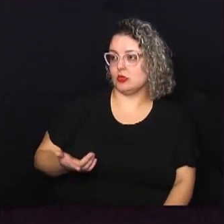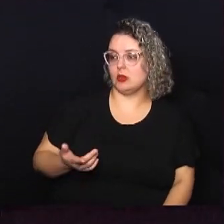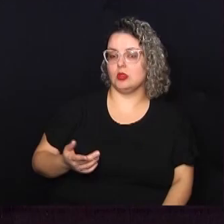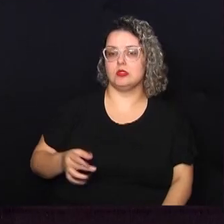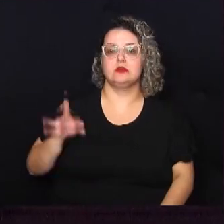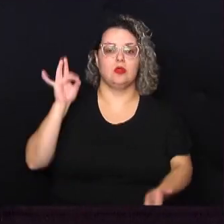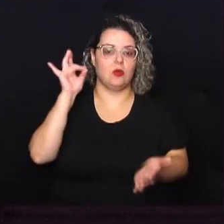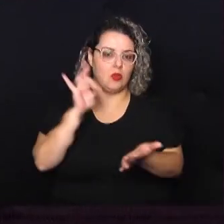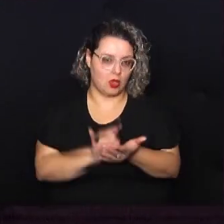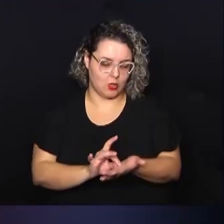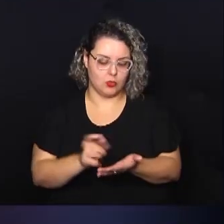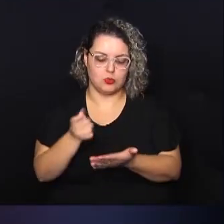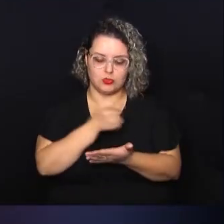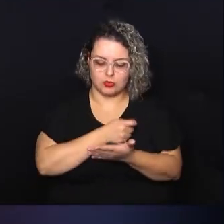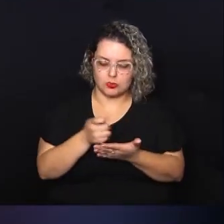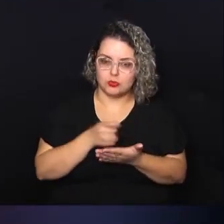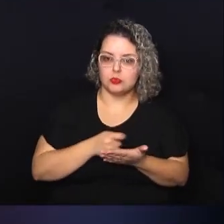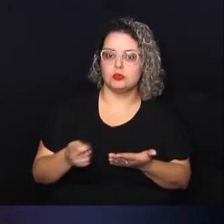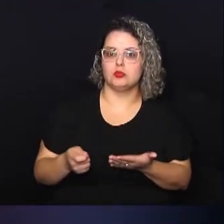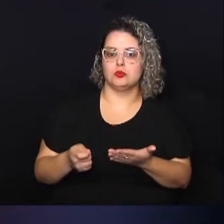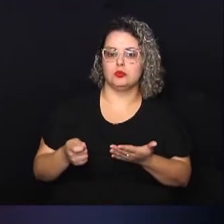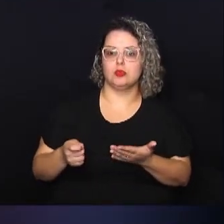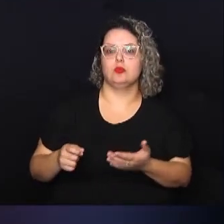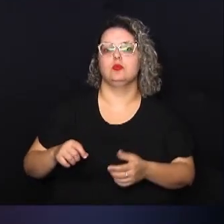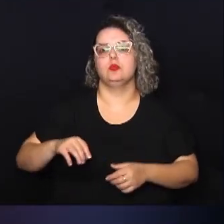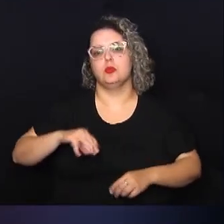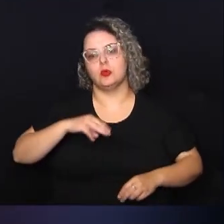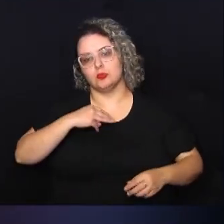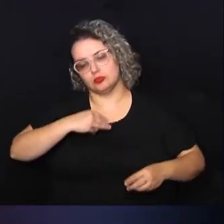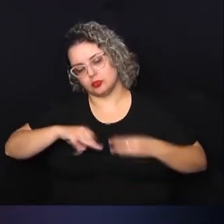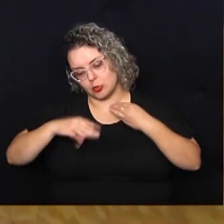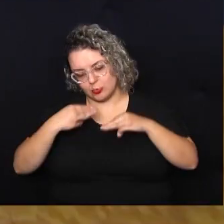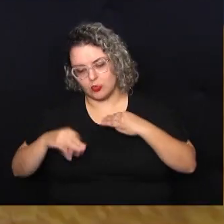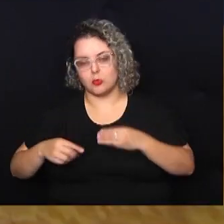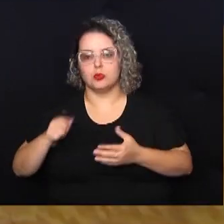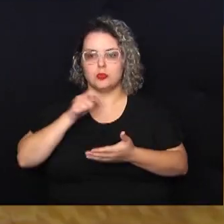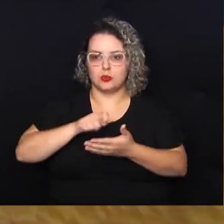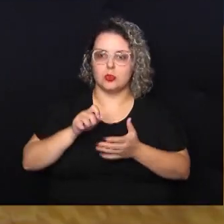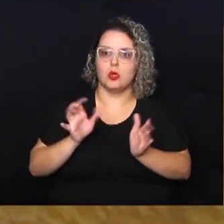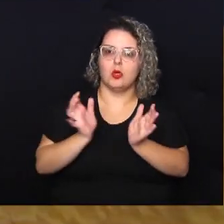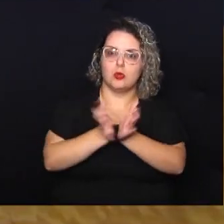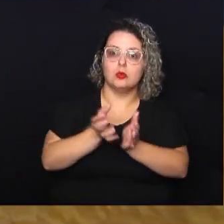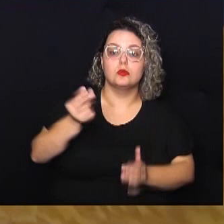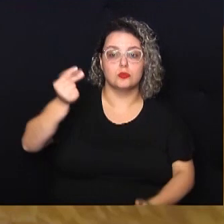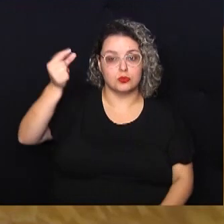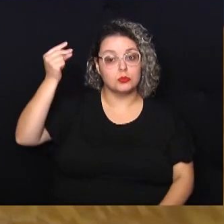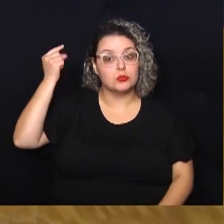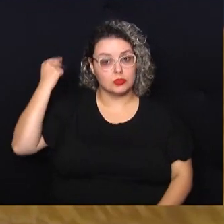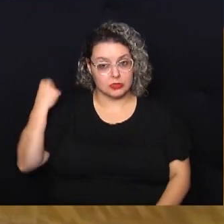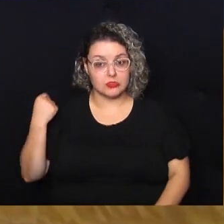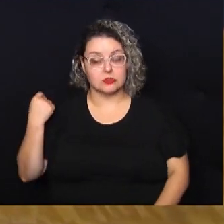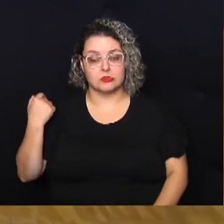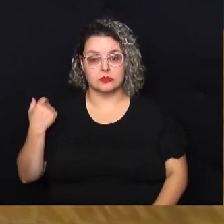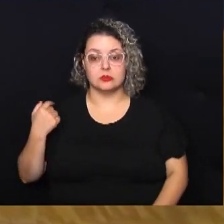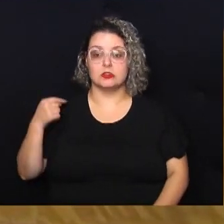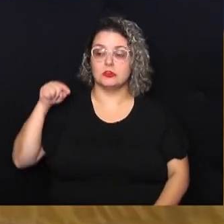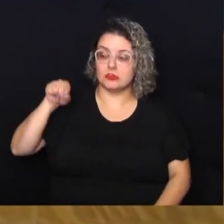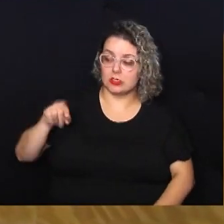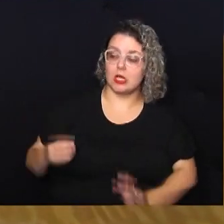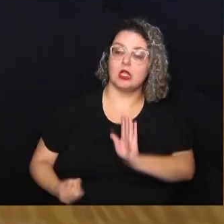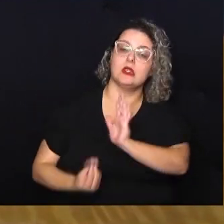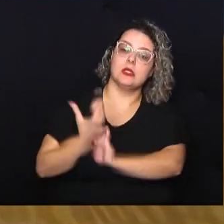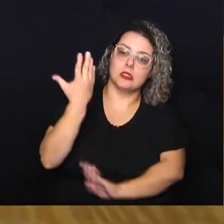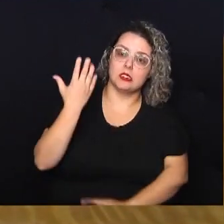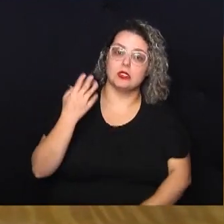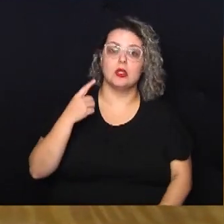original, composta por um músico e compositor que trabalha com o grupo já há alguns anos, e ele cria os